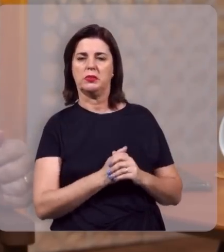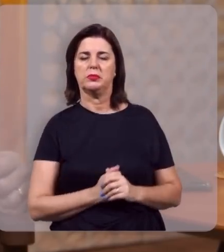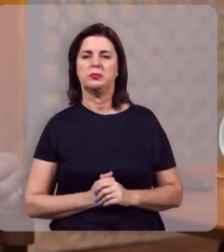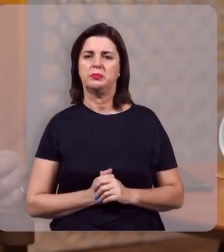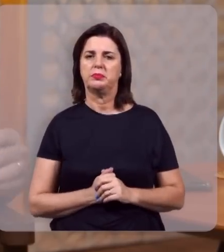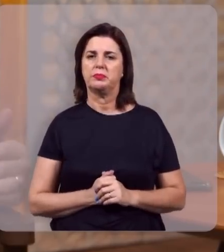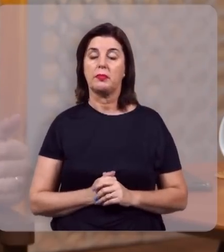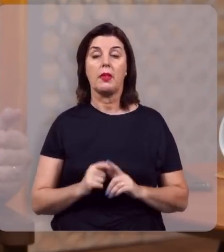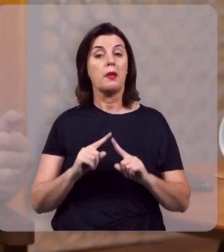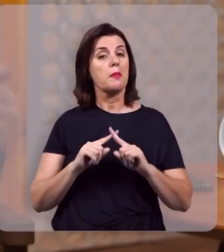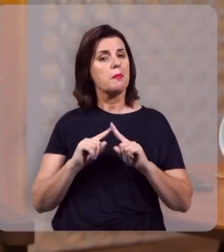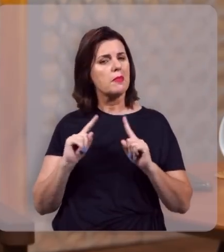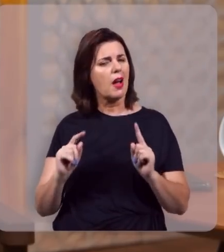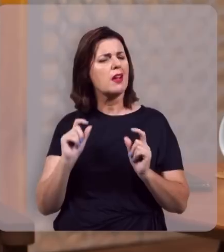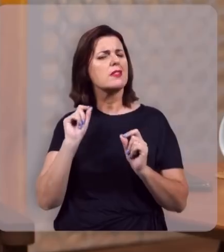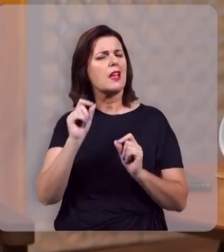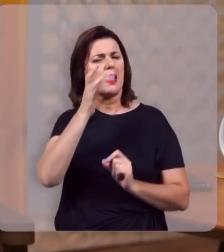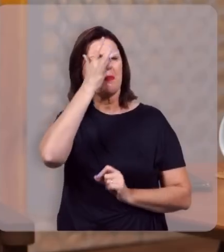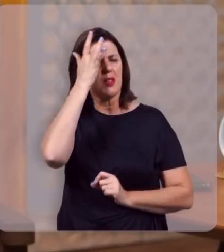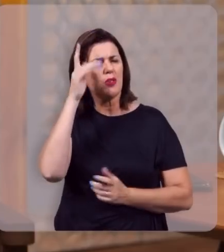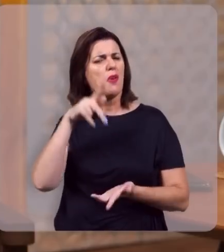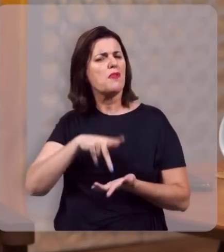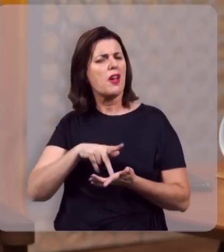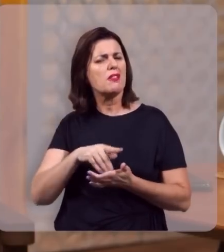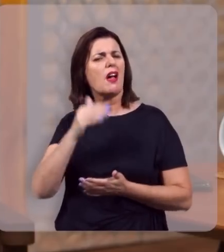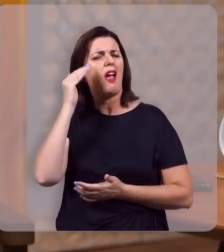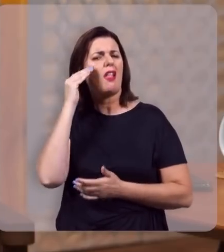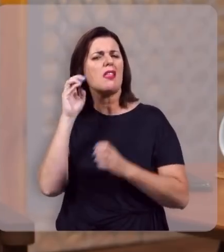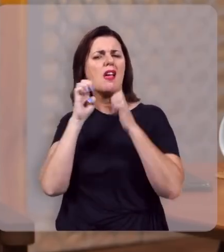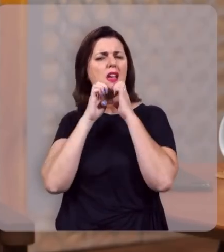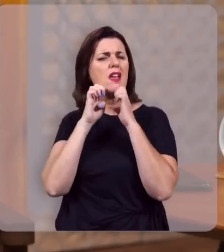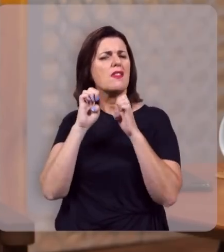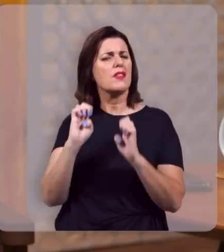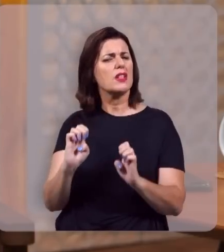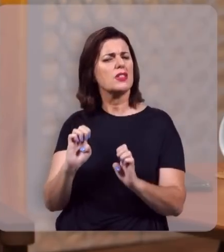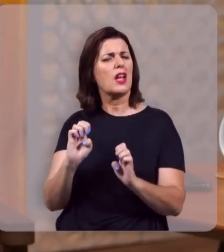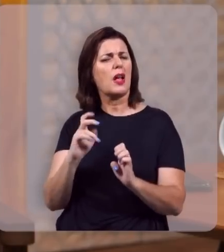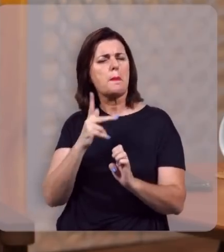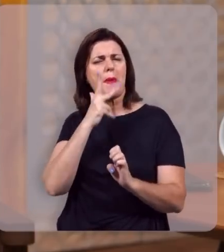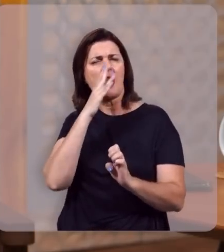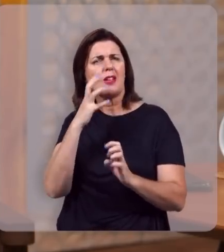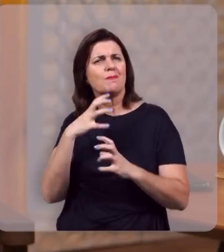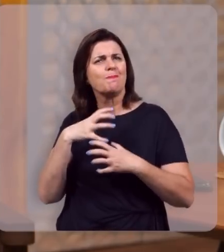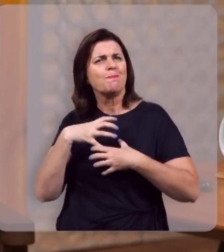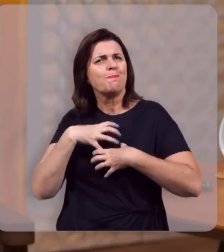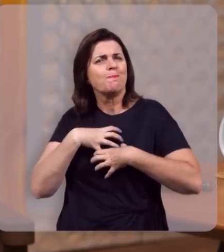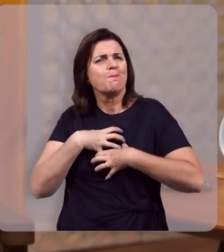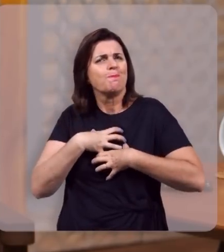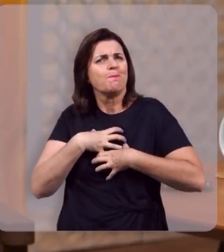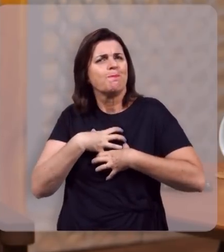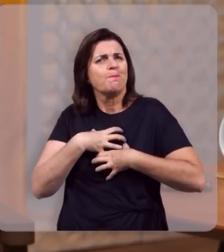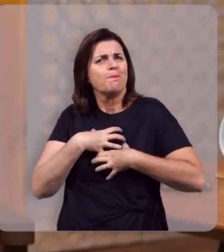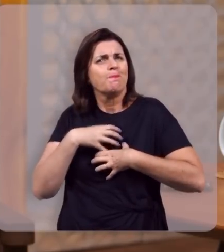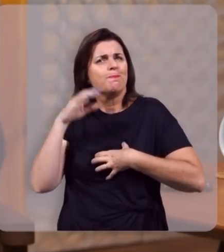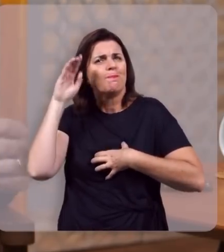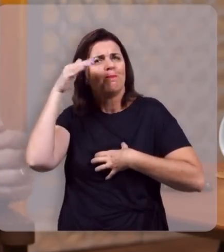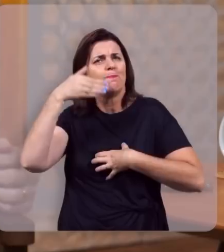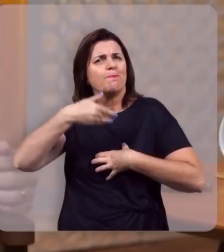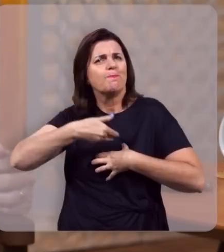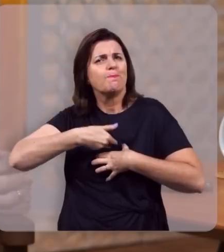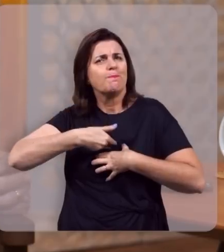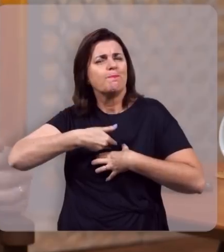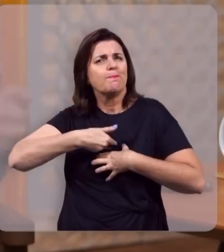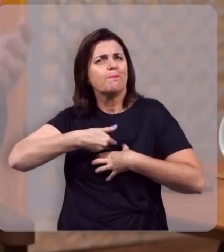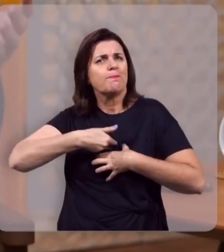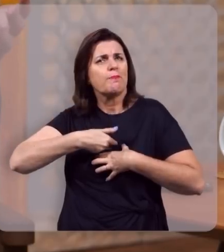da libertinagem. Mas quem de fato compreende o Evangelho, é tão constrangido em seu coração por tão